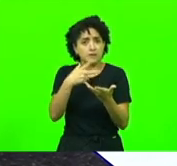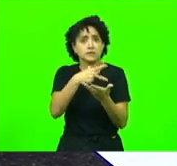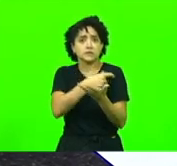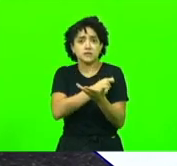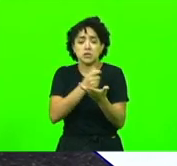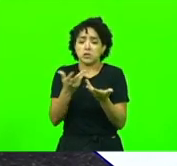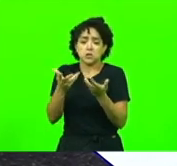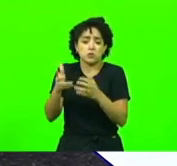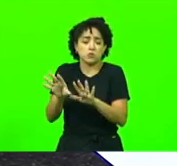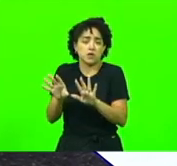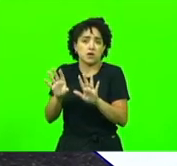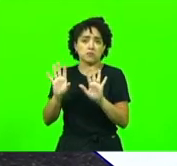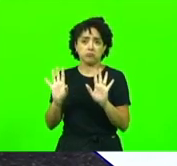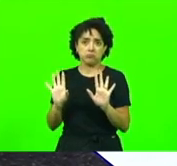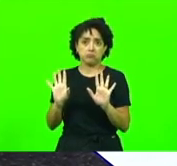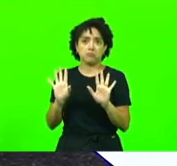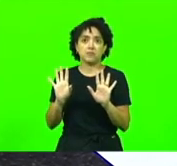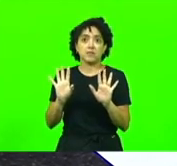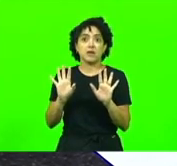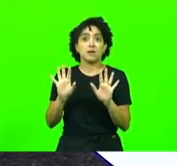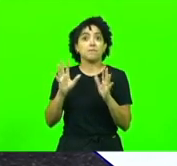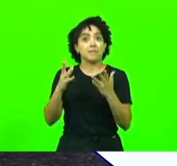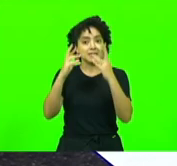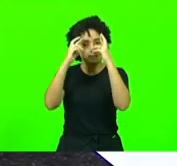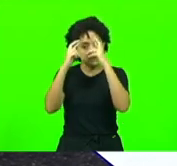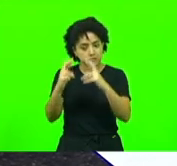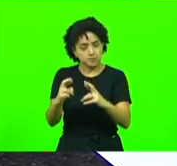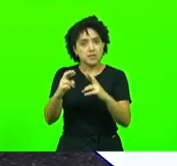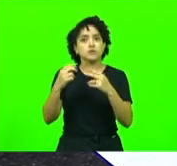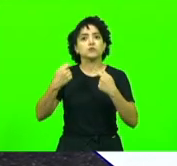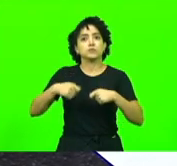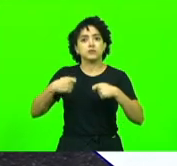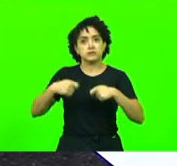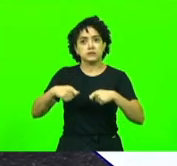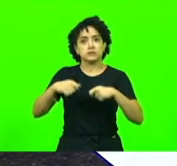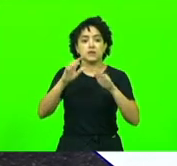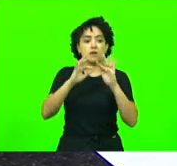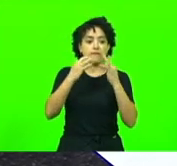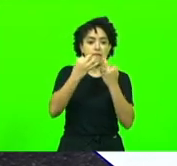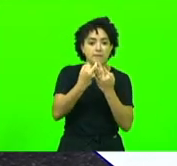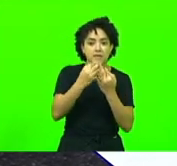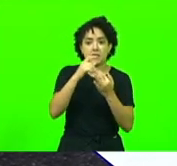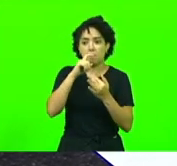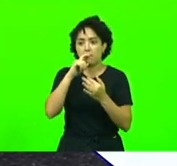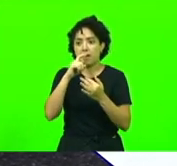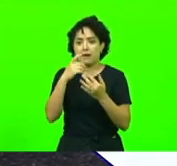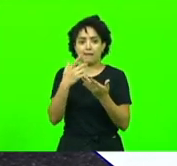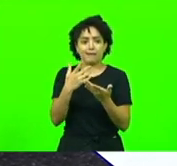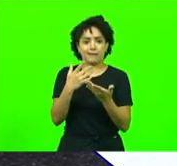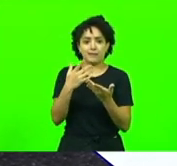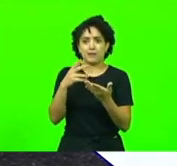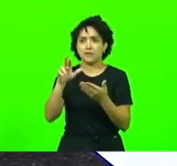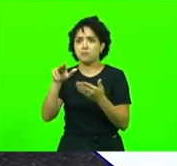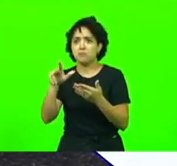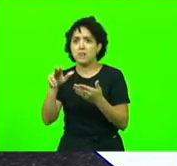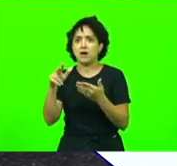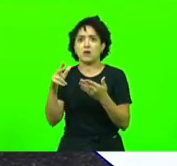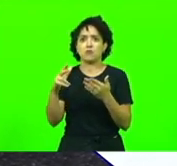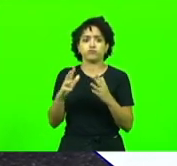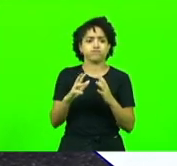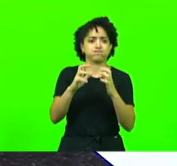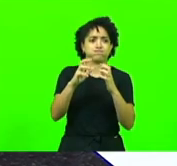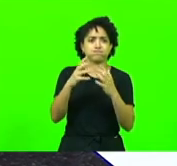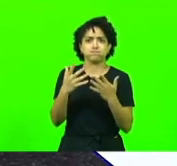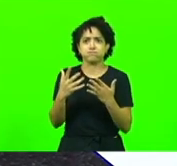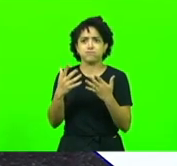vacina. Agora, gente, o que a gente não pode perder é o respeito. É família, pai não falando com filho, irmão não falando com irmão, grupo de